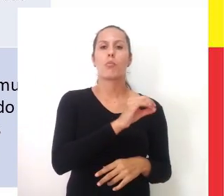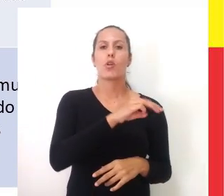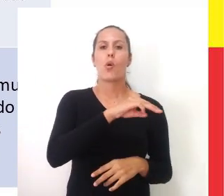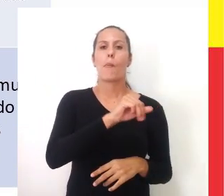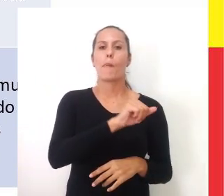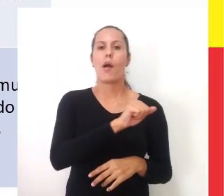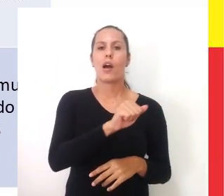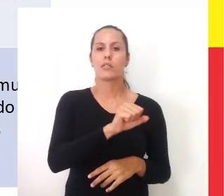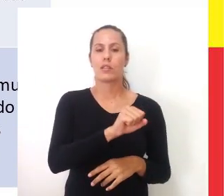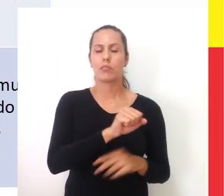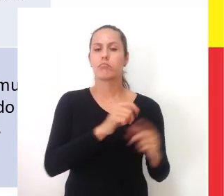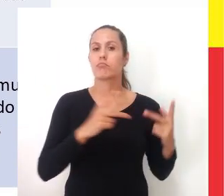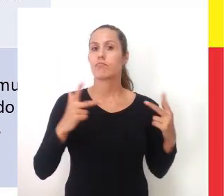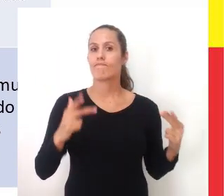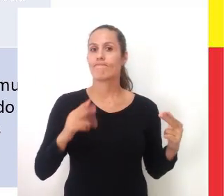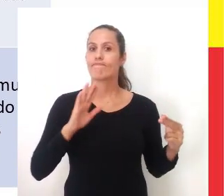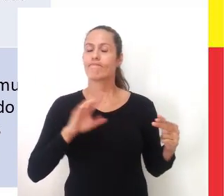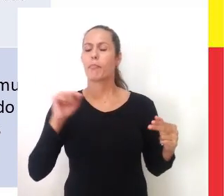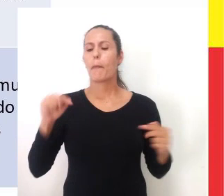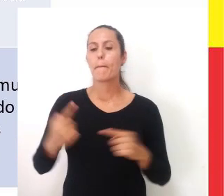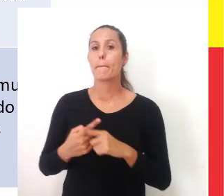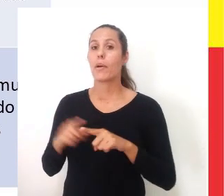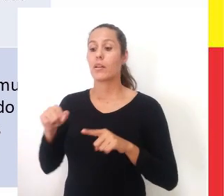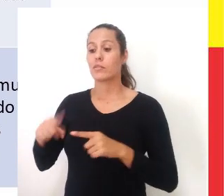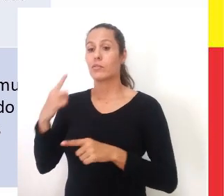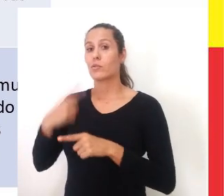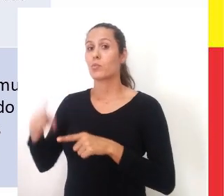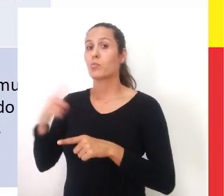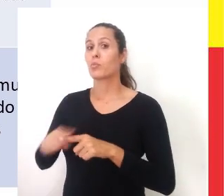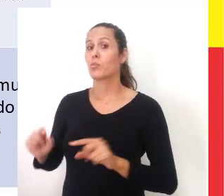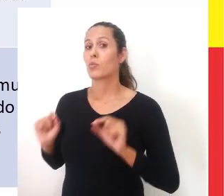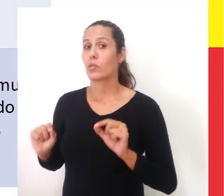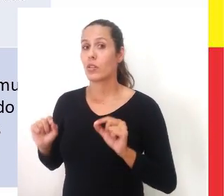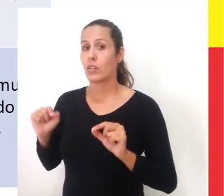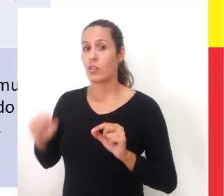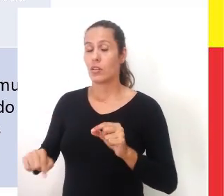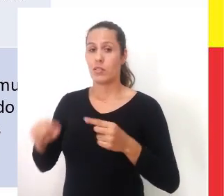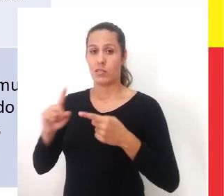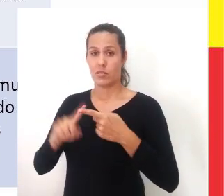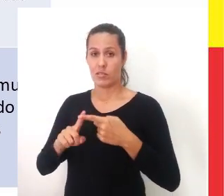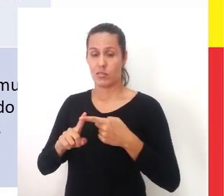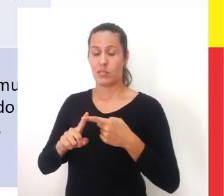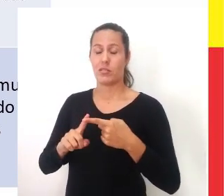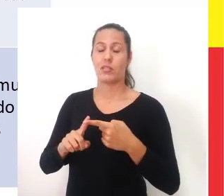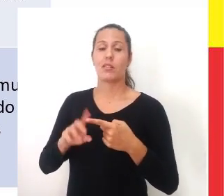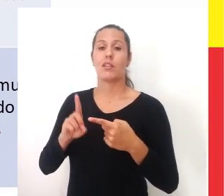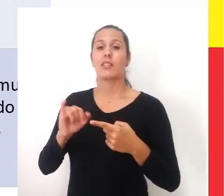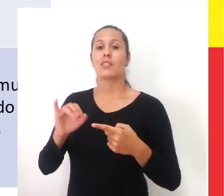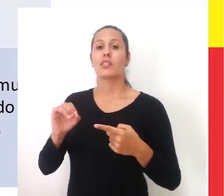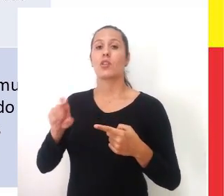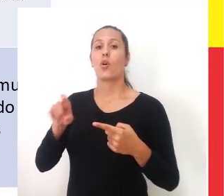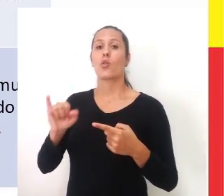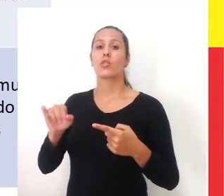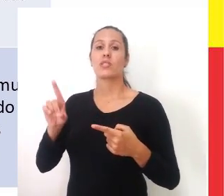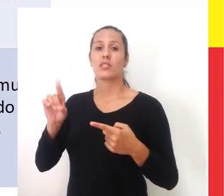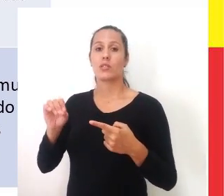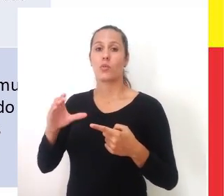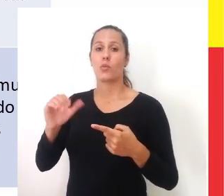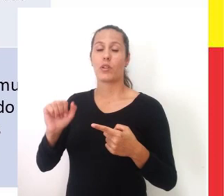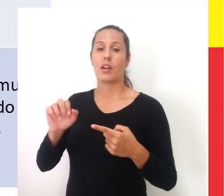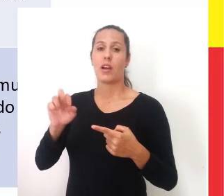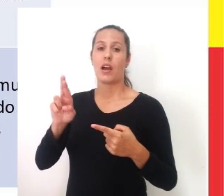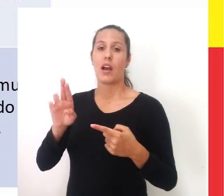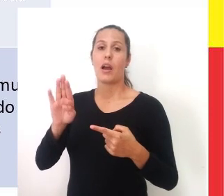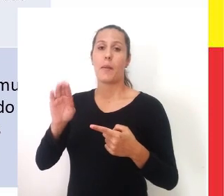pequeno. No entanto, o grande problema é que essa fonte geotérmica, além de gás